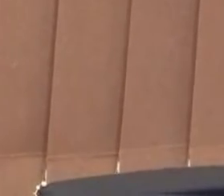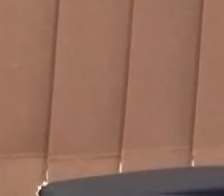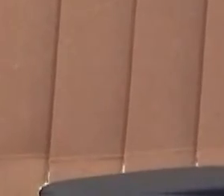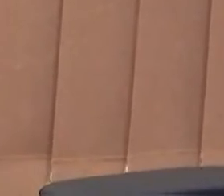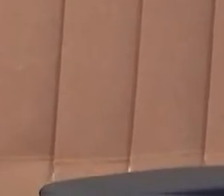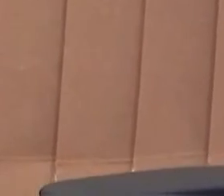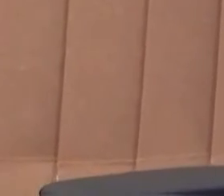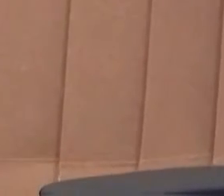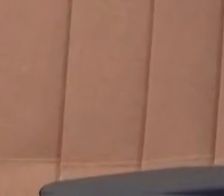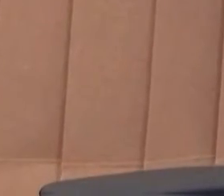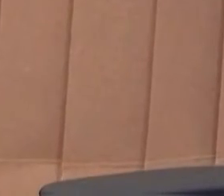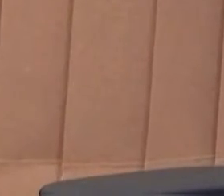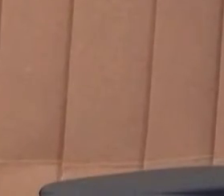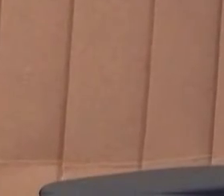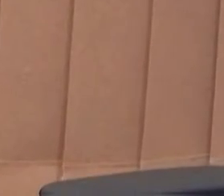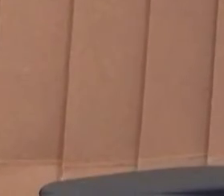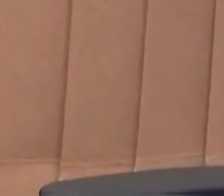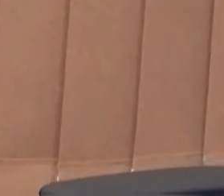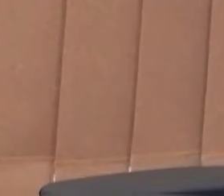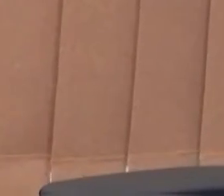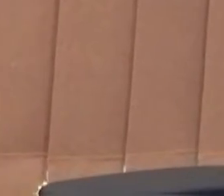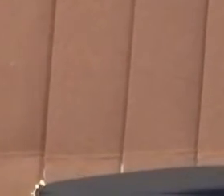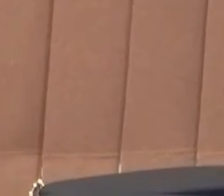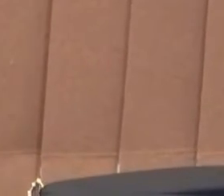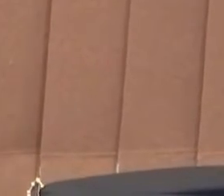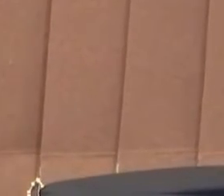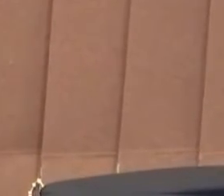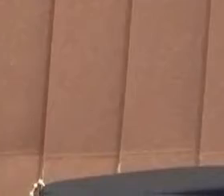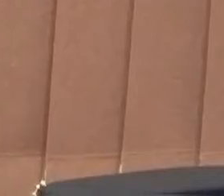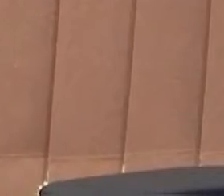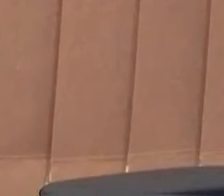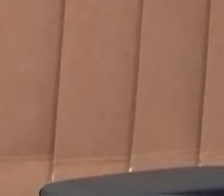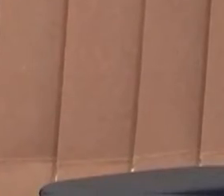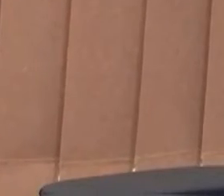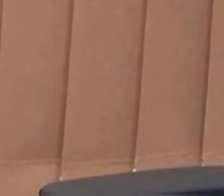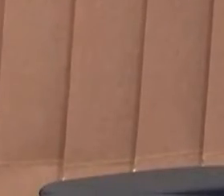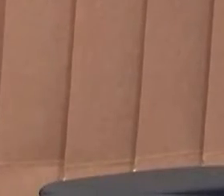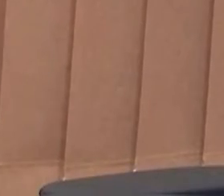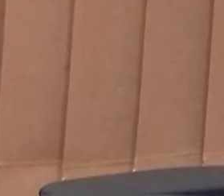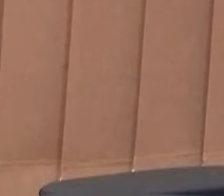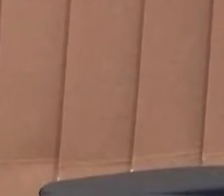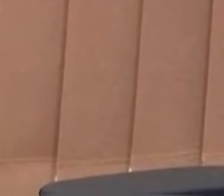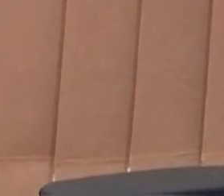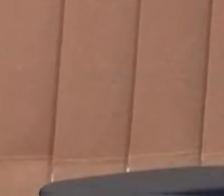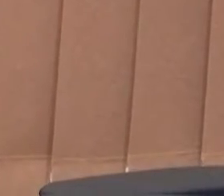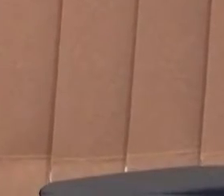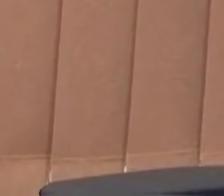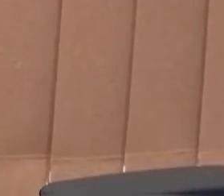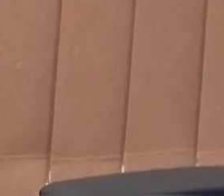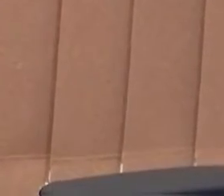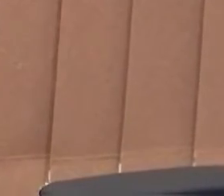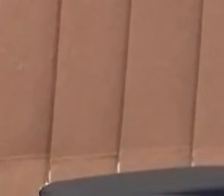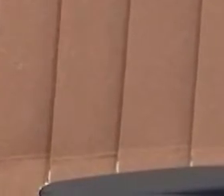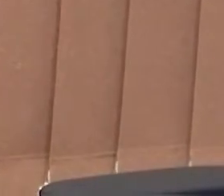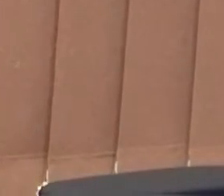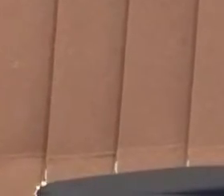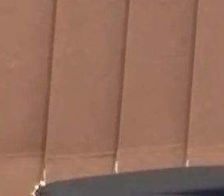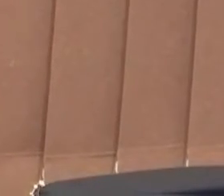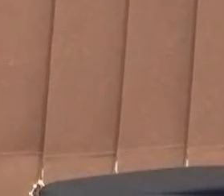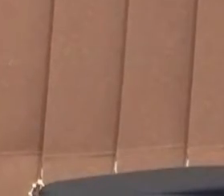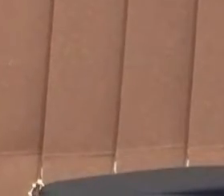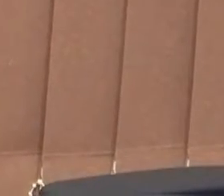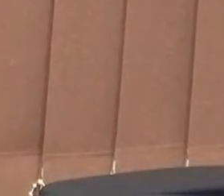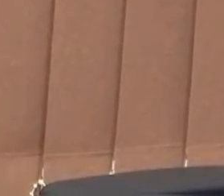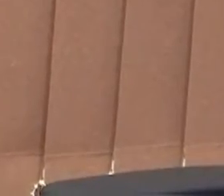ainda. Meu encaminhamento é o seguinte: professor Marighetti, se possível, leve isso ao secretário,